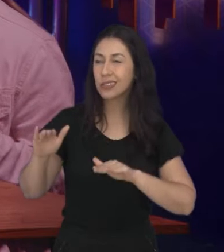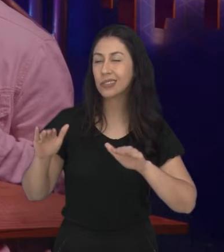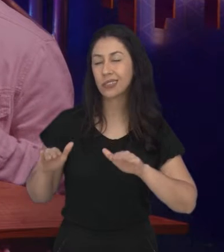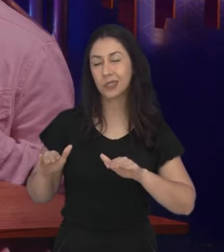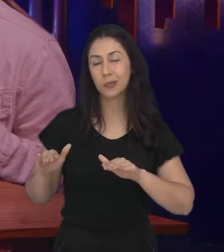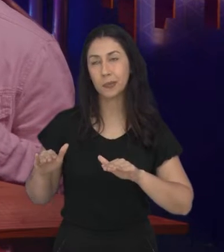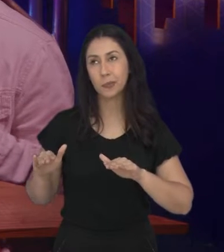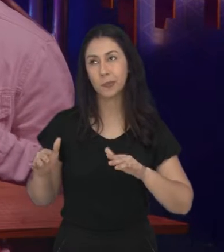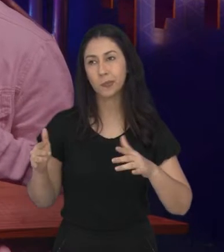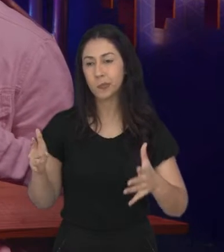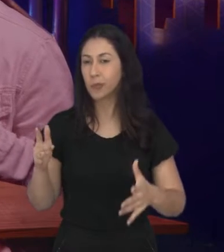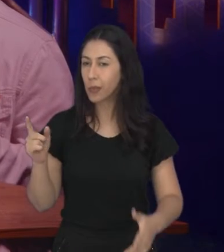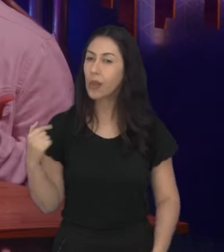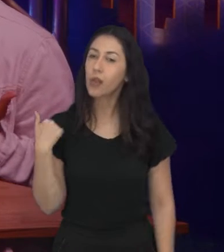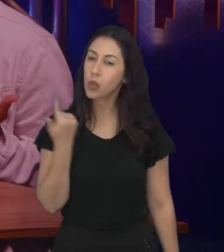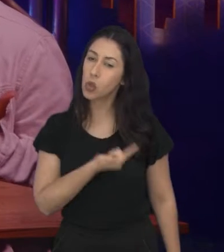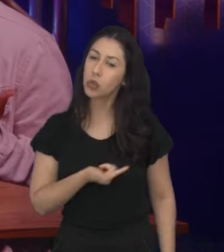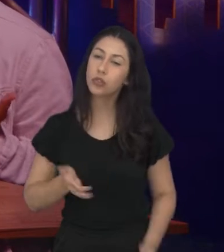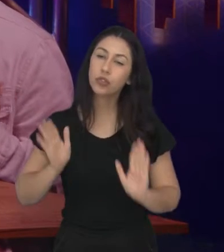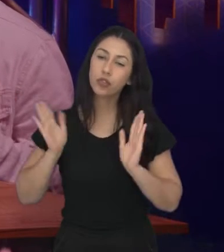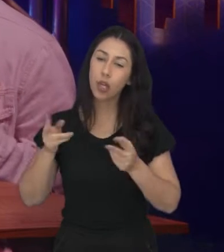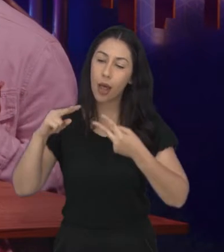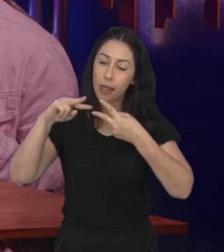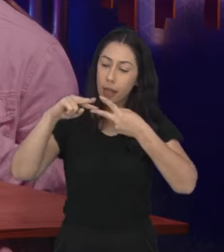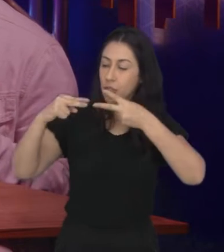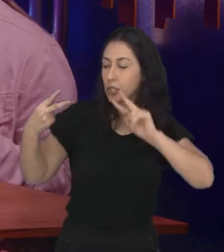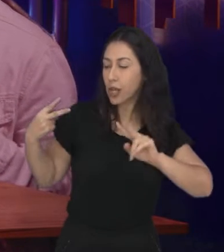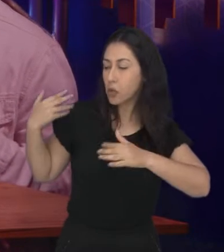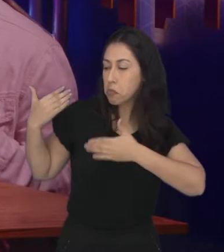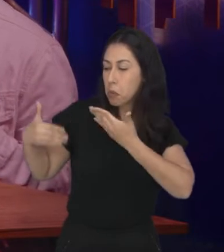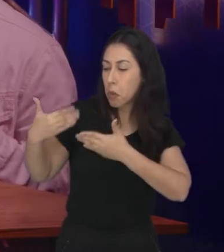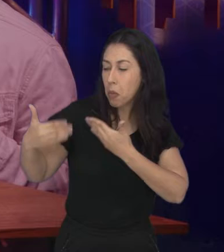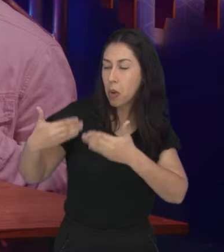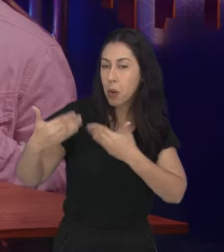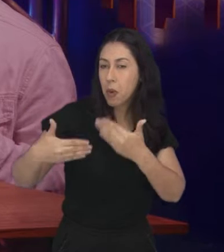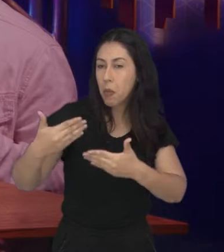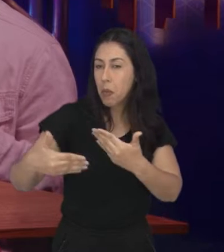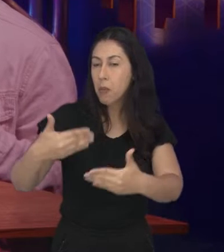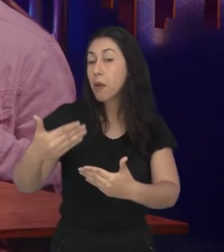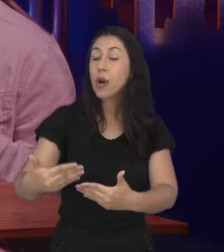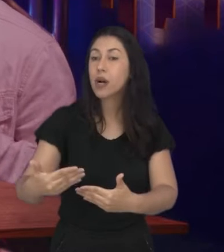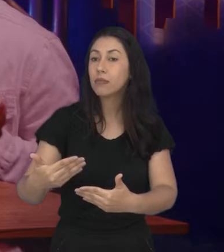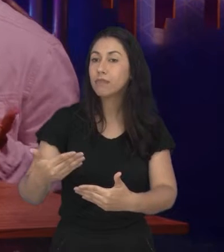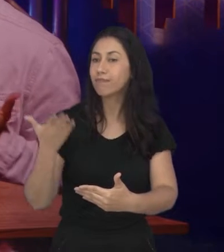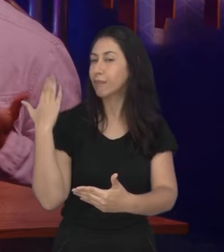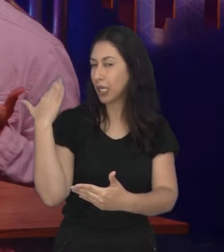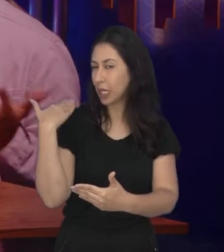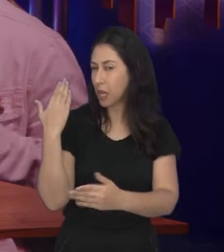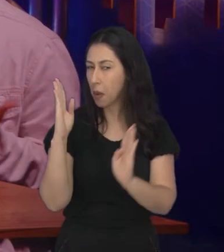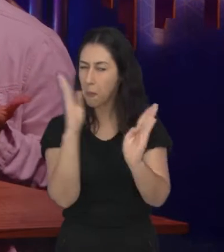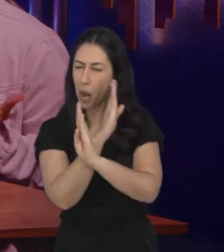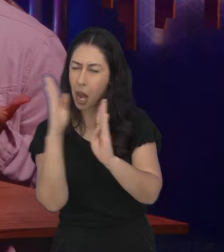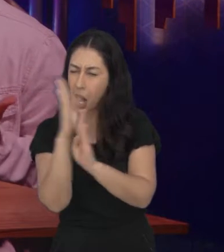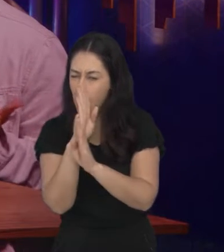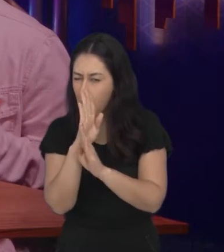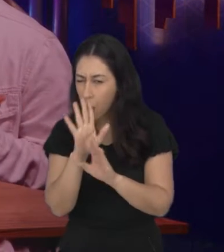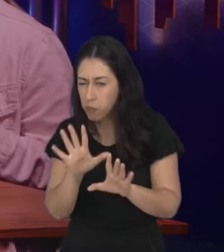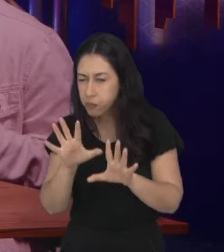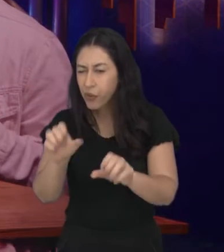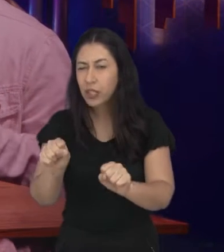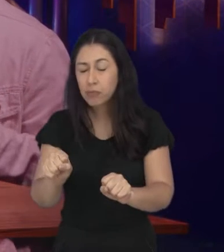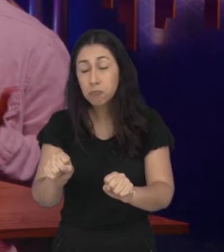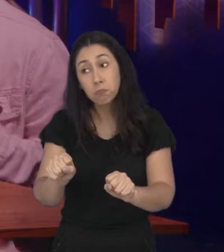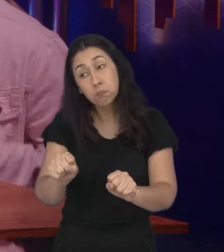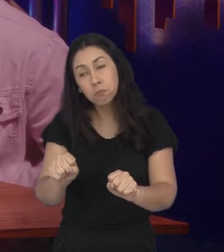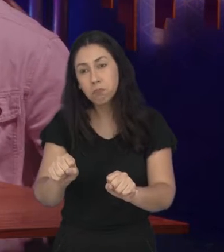tenha essa vantagem, essa herança genética de quando a gente tinha hábitos predatórios. Talvez, mas